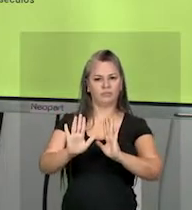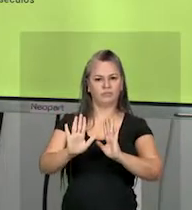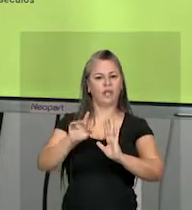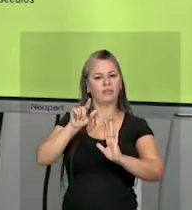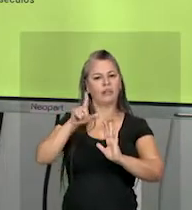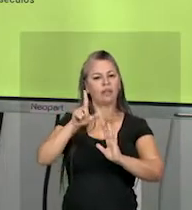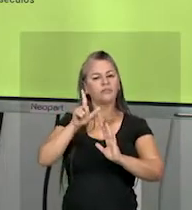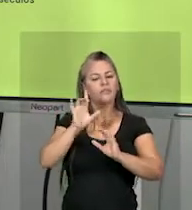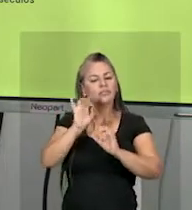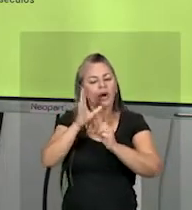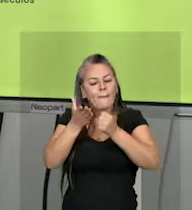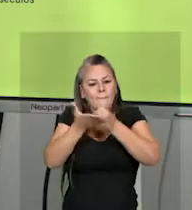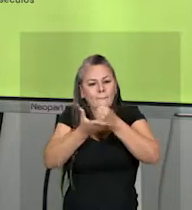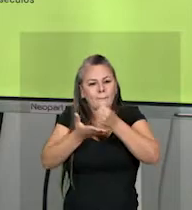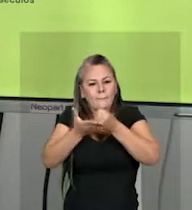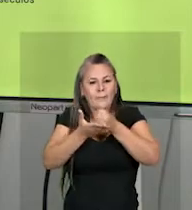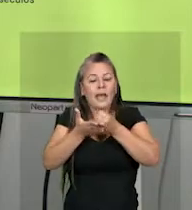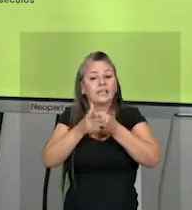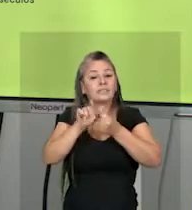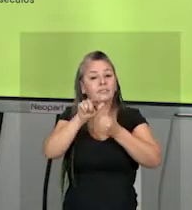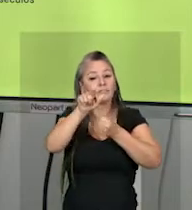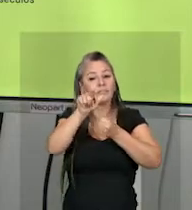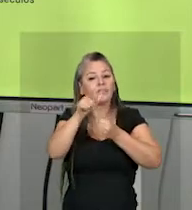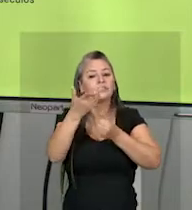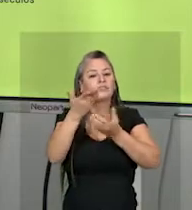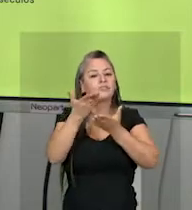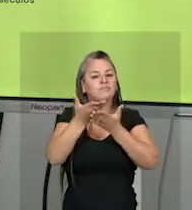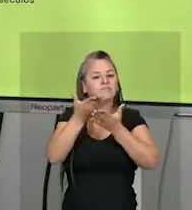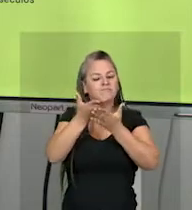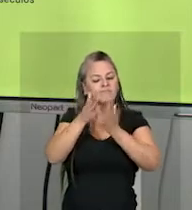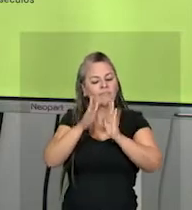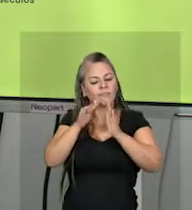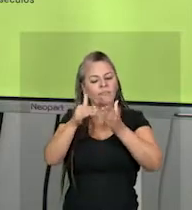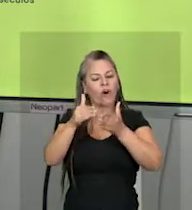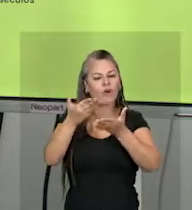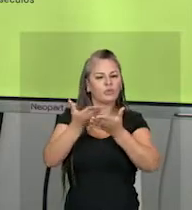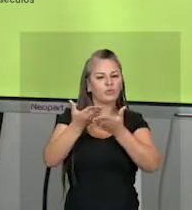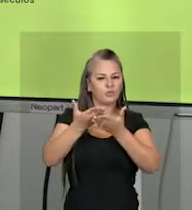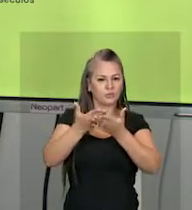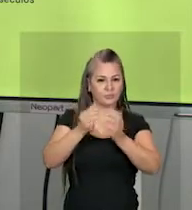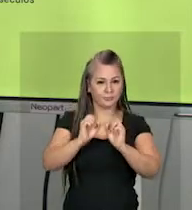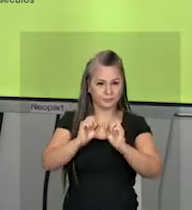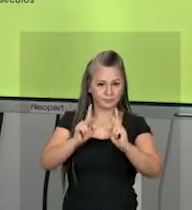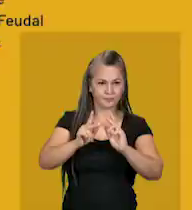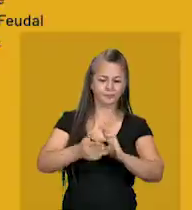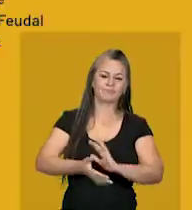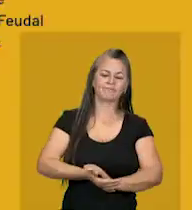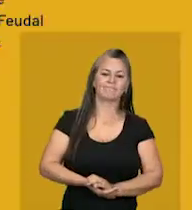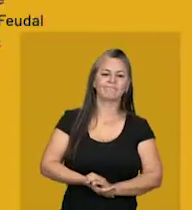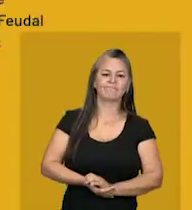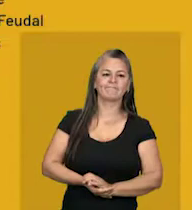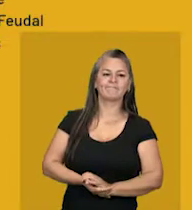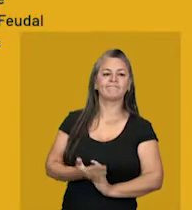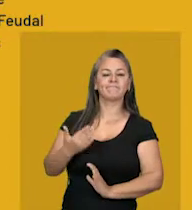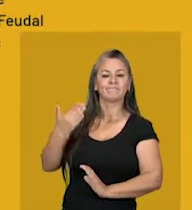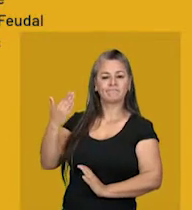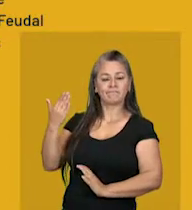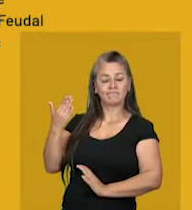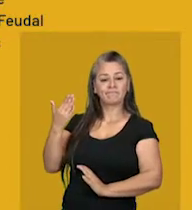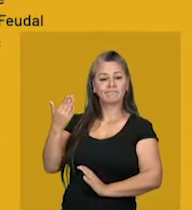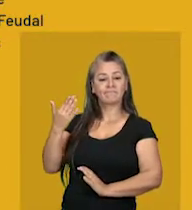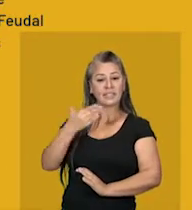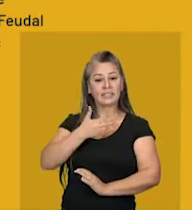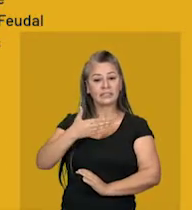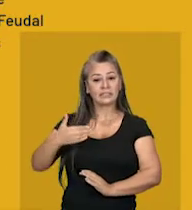próprio, merece uma aula própria, ok? Então vamos lá. O Estado moderno é um modo de organização política e